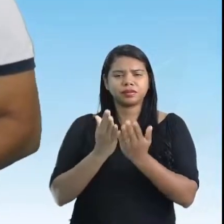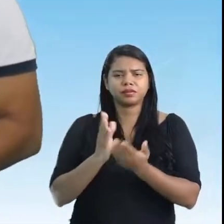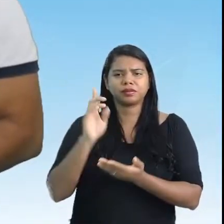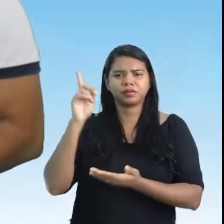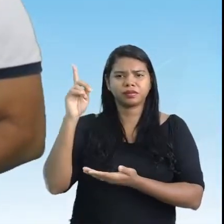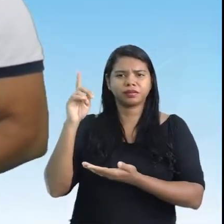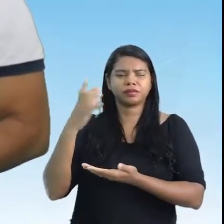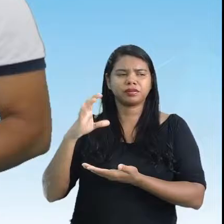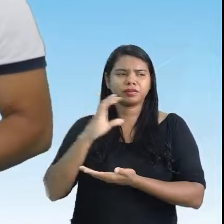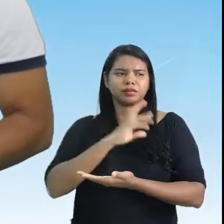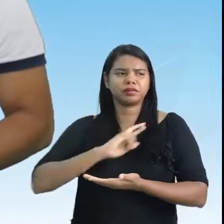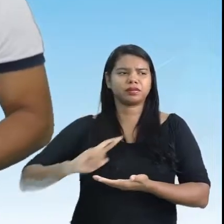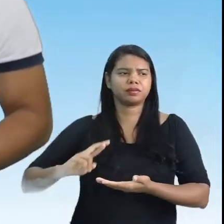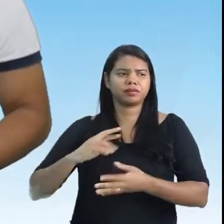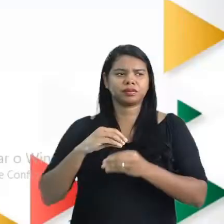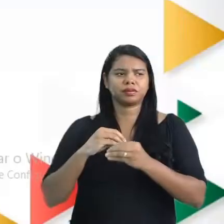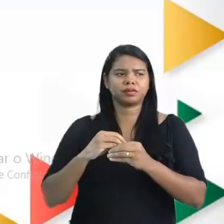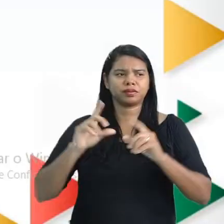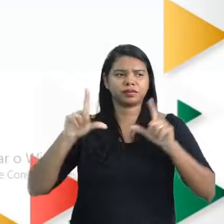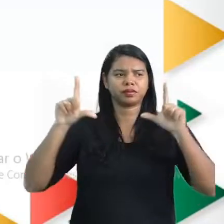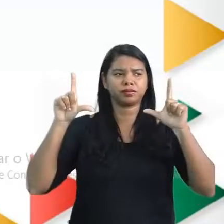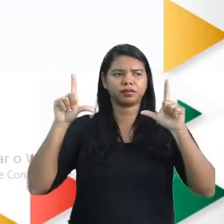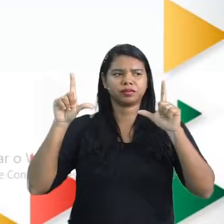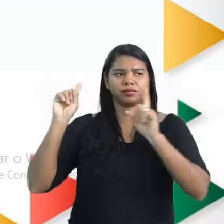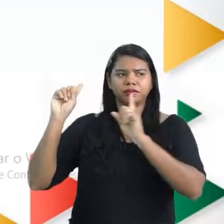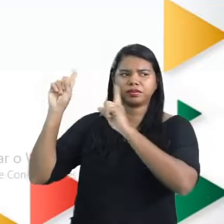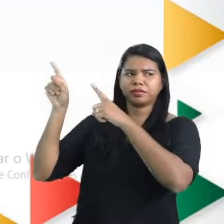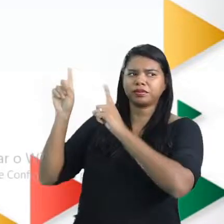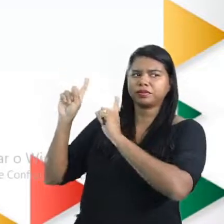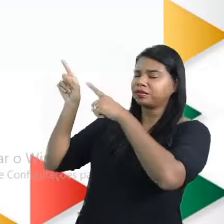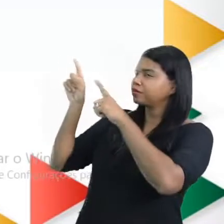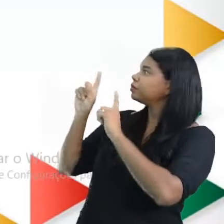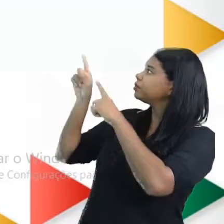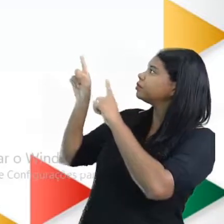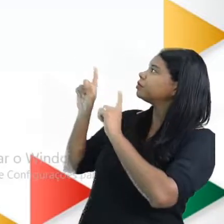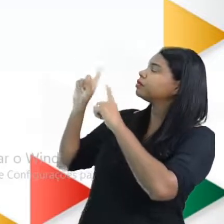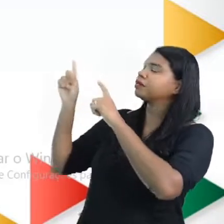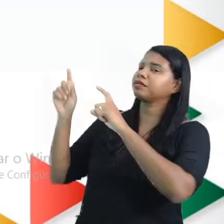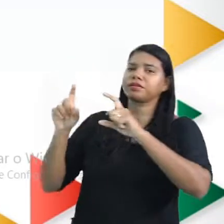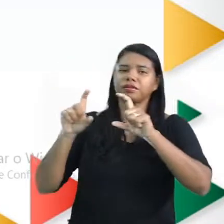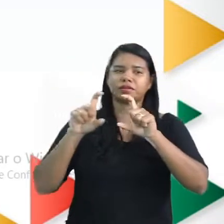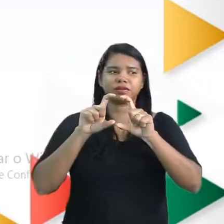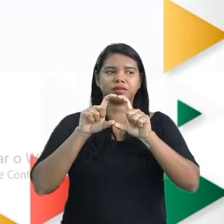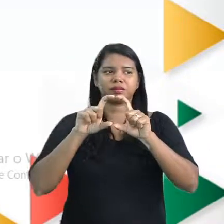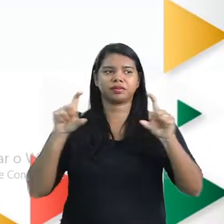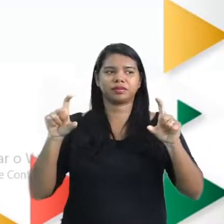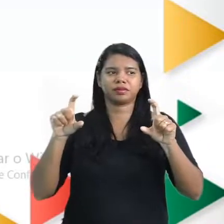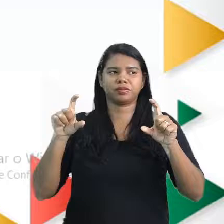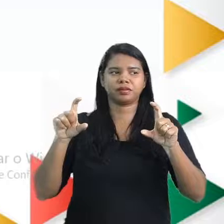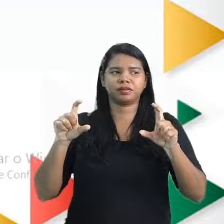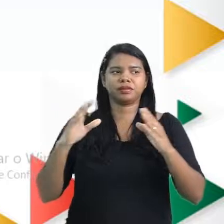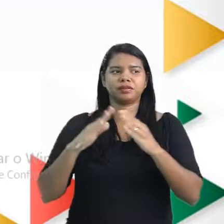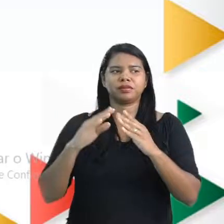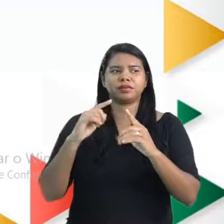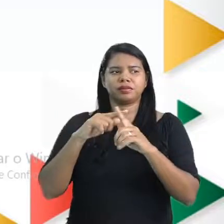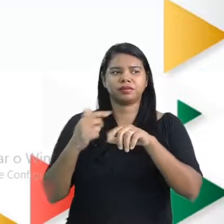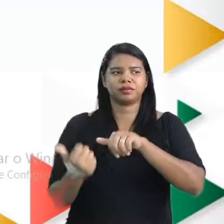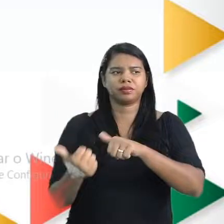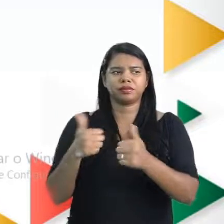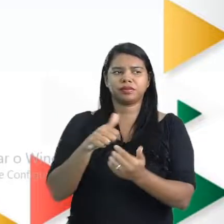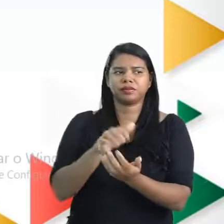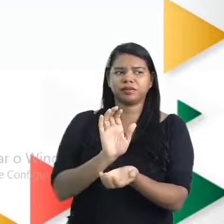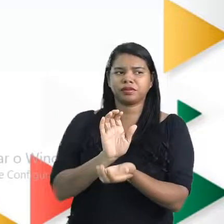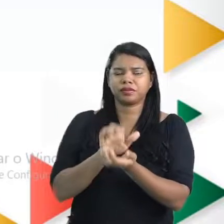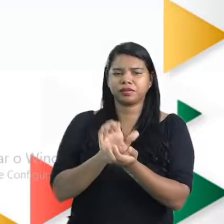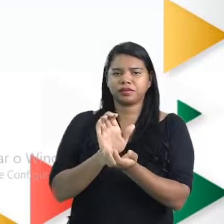ciência da religião. Professor, na tela temos algo interessante. Na tela nós temos aí a logomarca, né, da Convenção Batista de